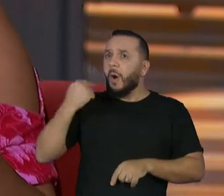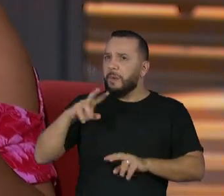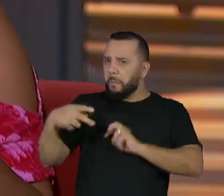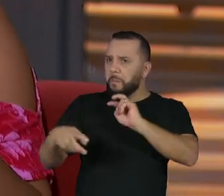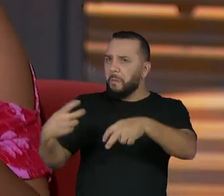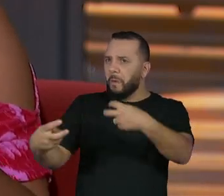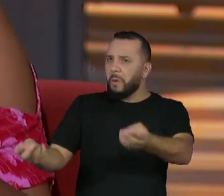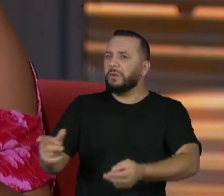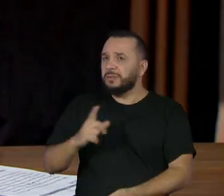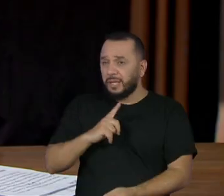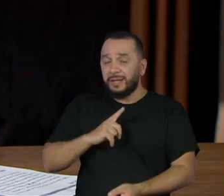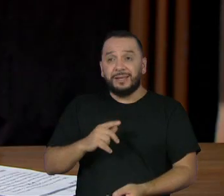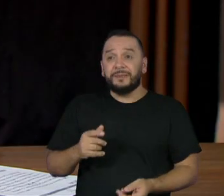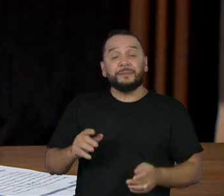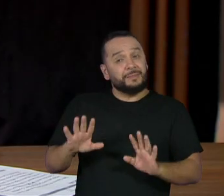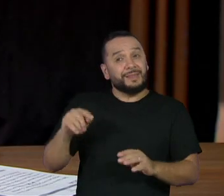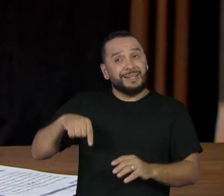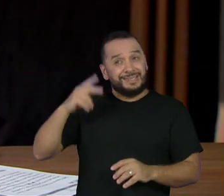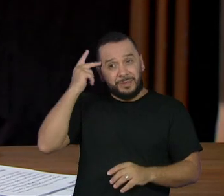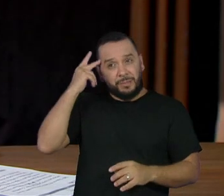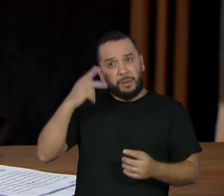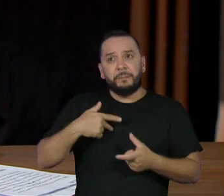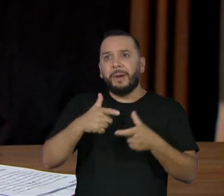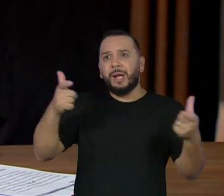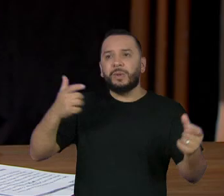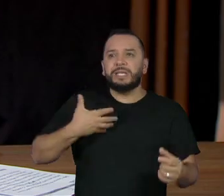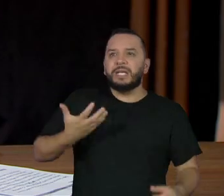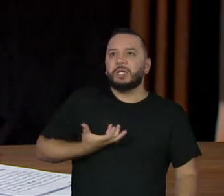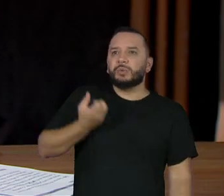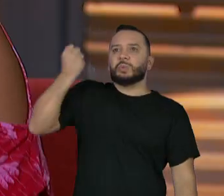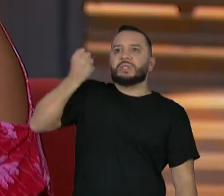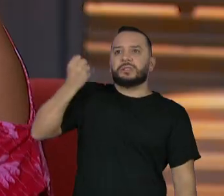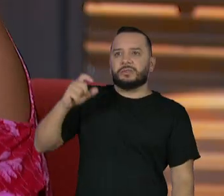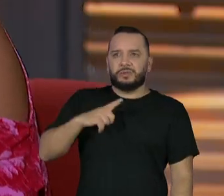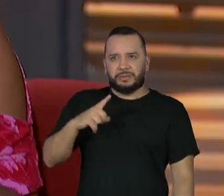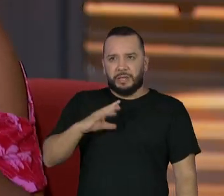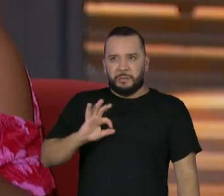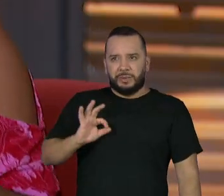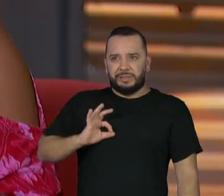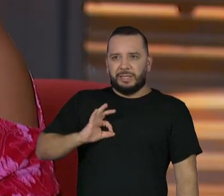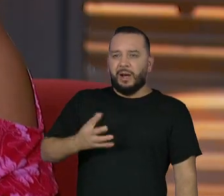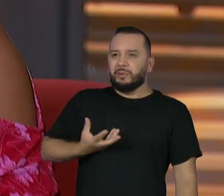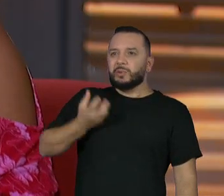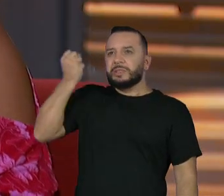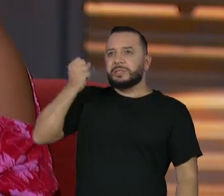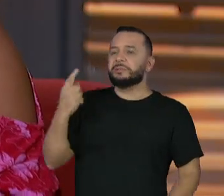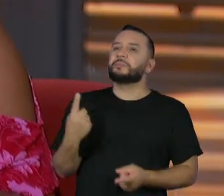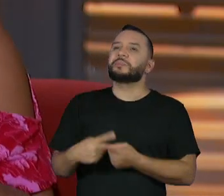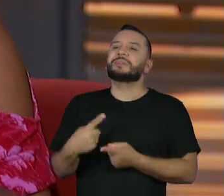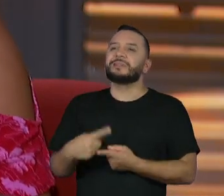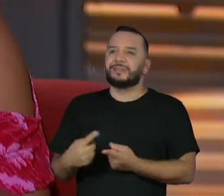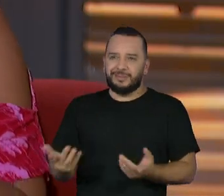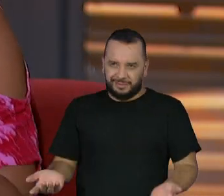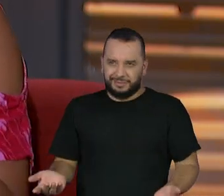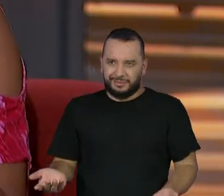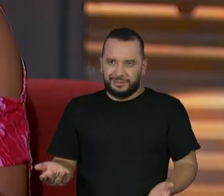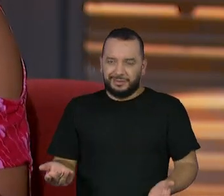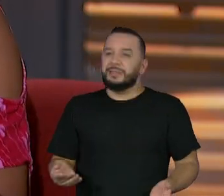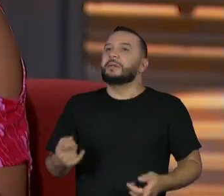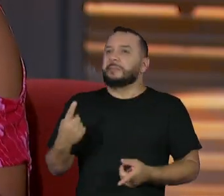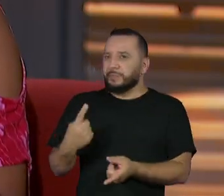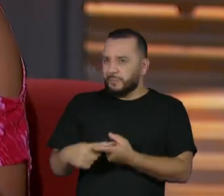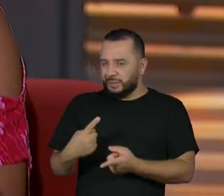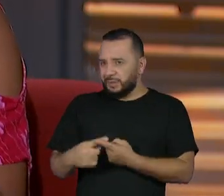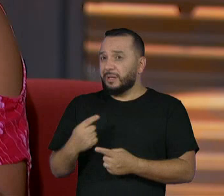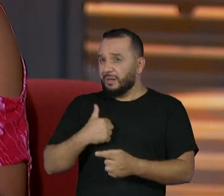está relacionado ao suicídio. E por que é o suicídio? Porque esse agente de segurança, ele também é colocado em uma dinâmica